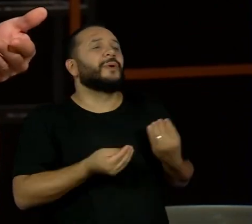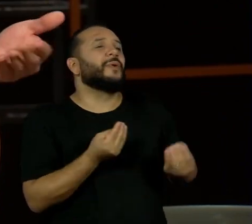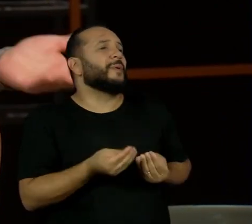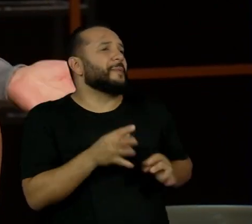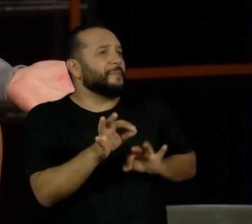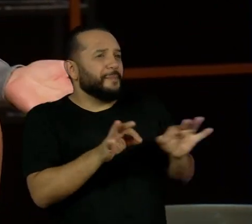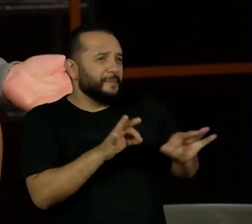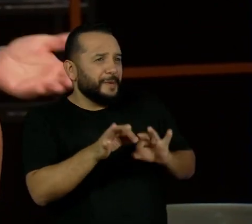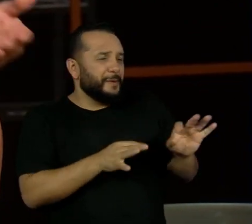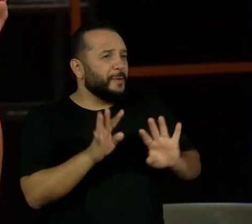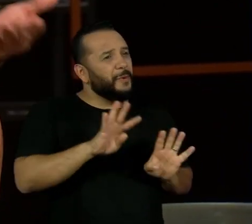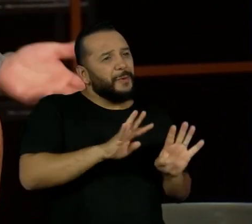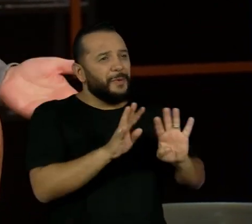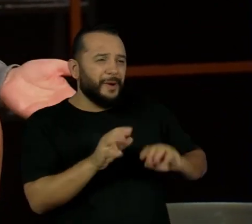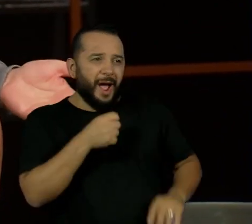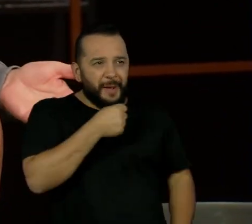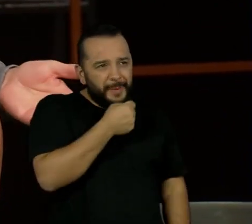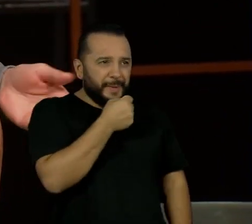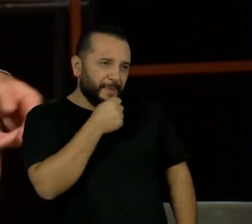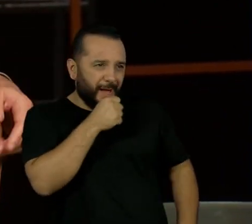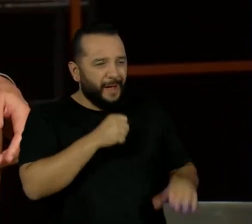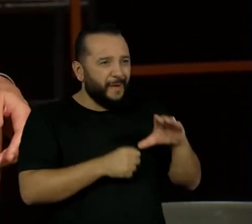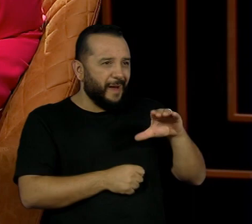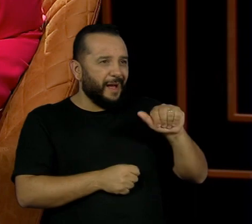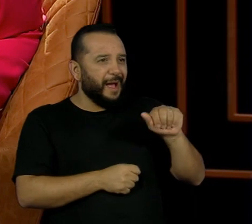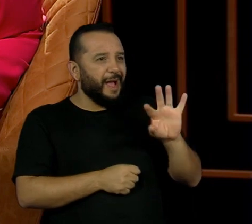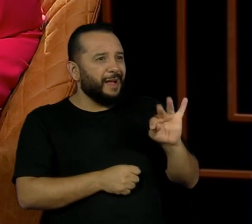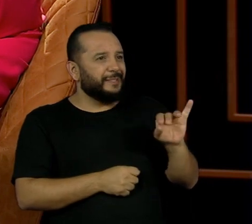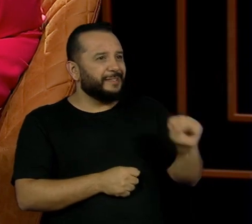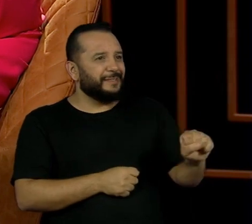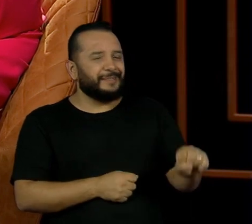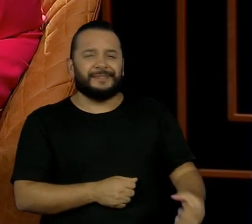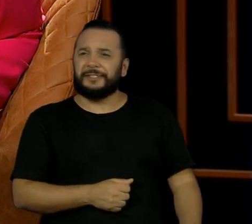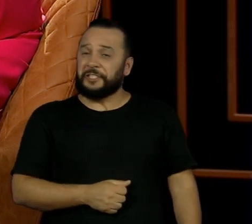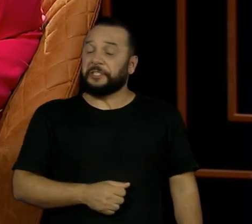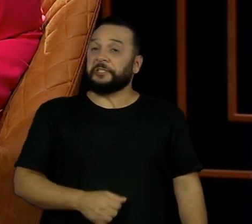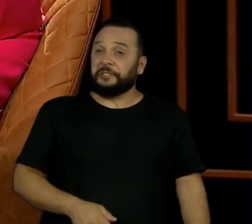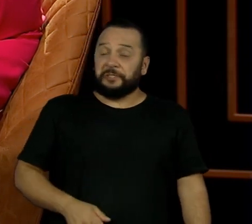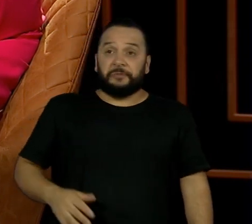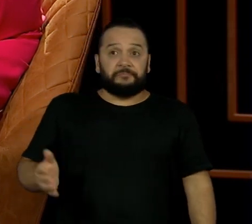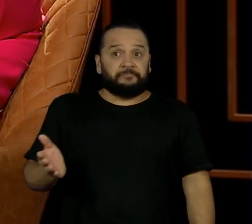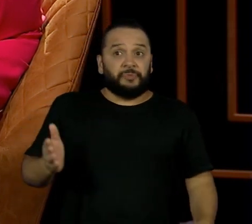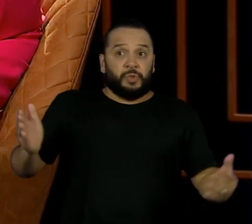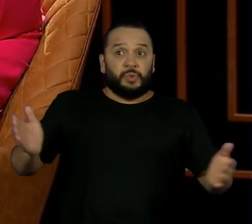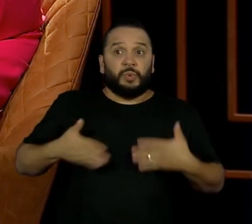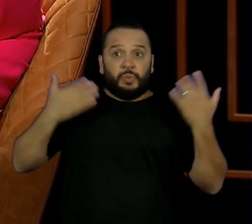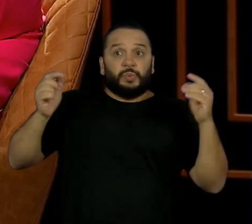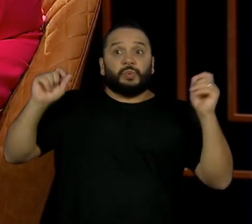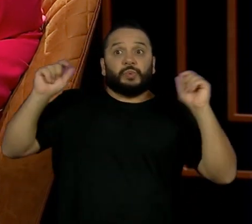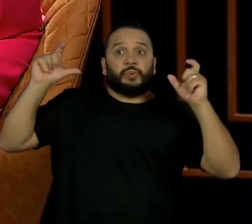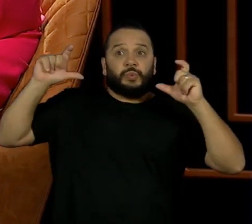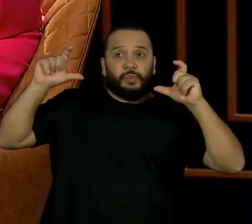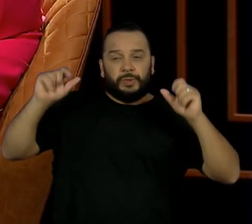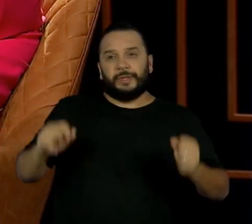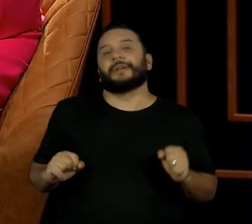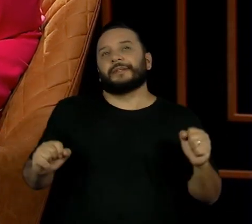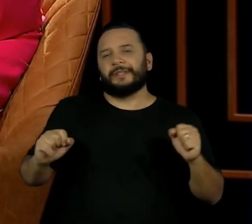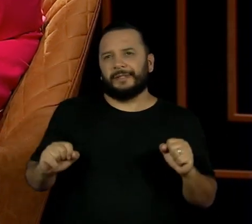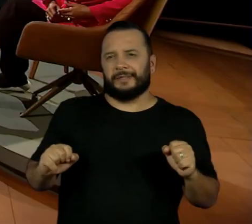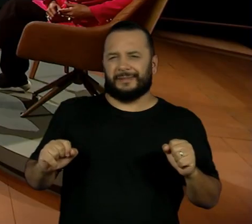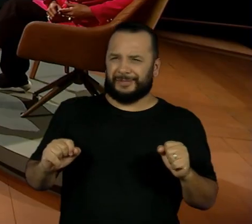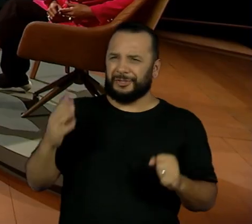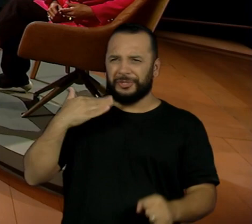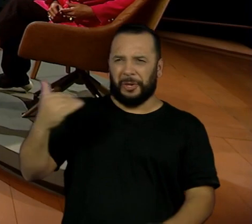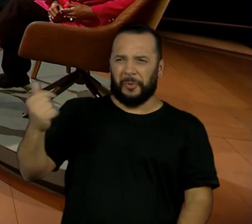fazer um grande musical, que foi um grande sucesso, inclusive, né? Eu levei um susto, né? Eu falei, esse povo tá